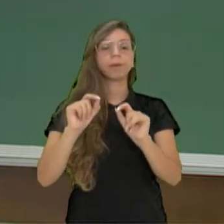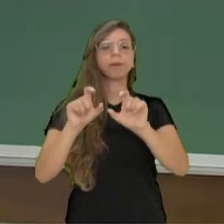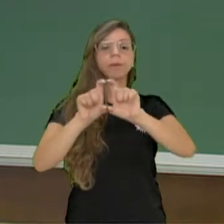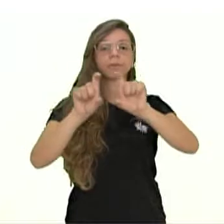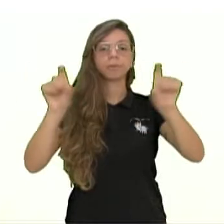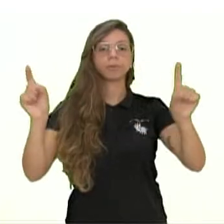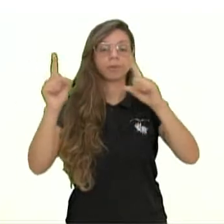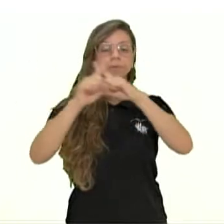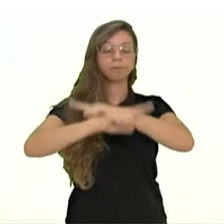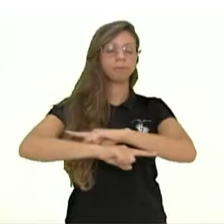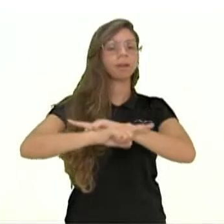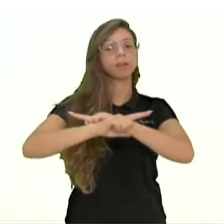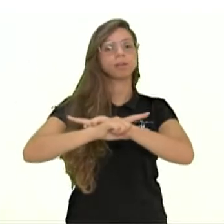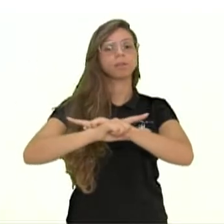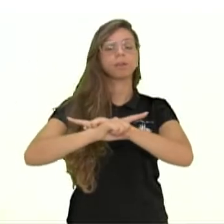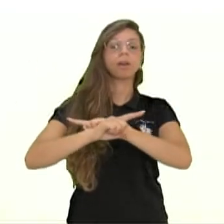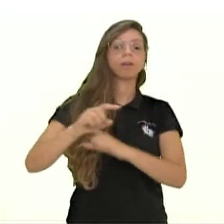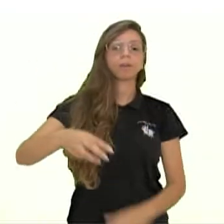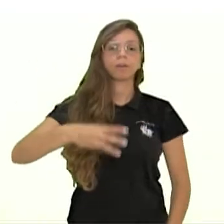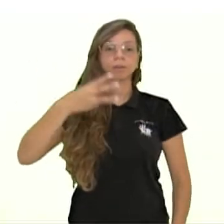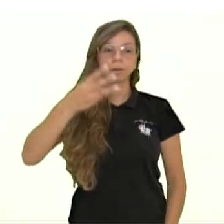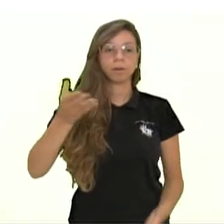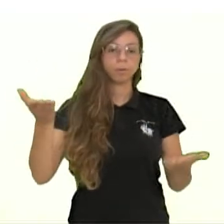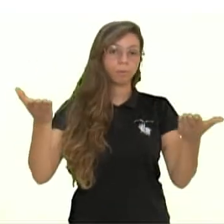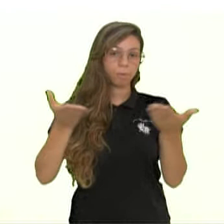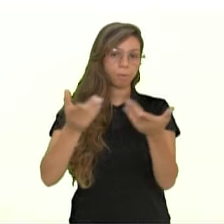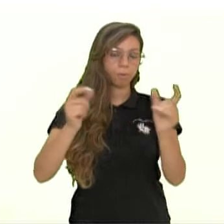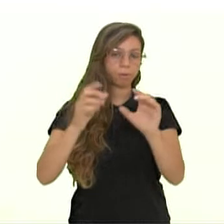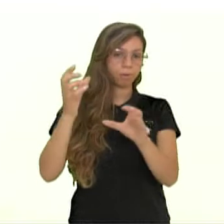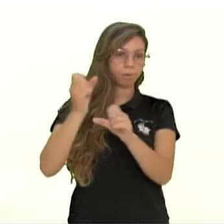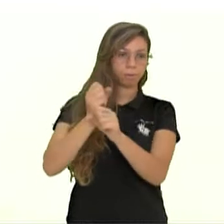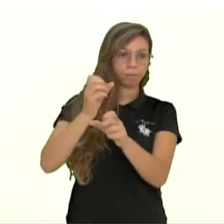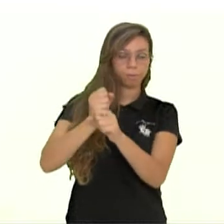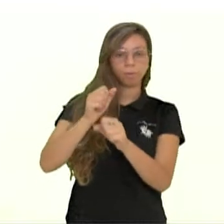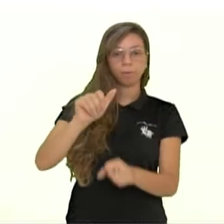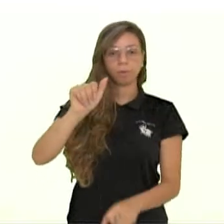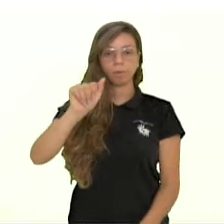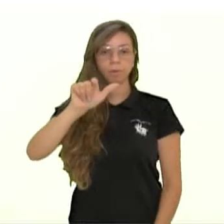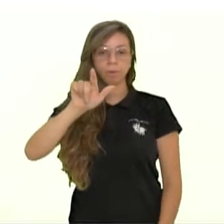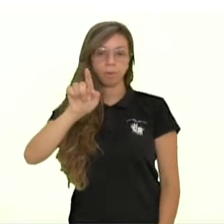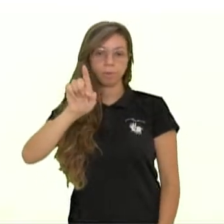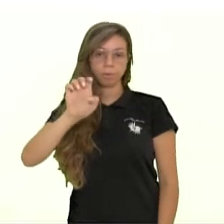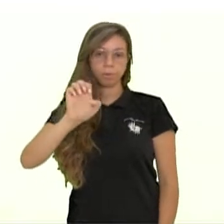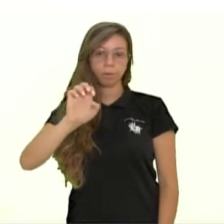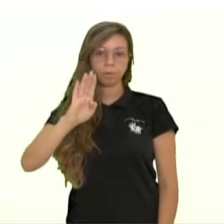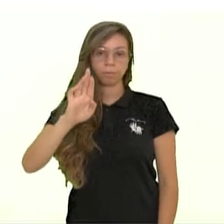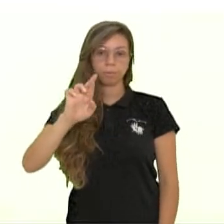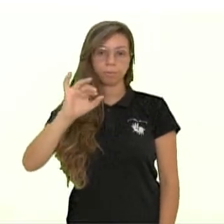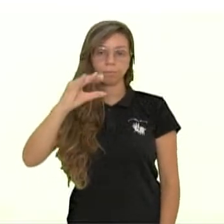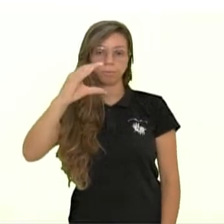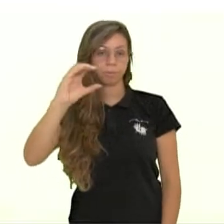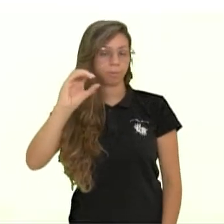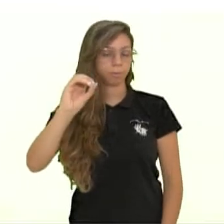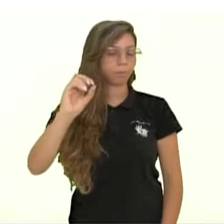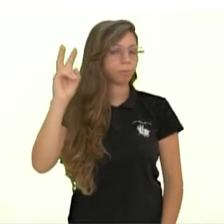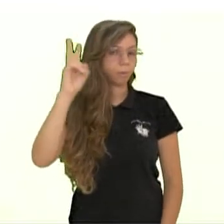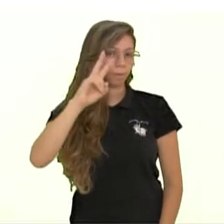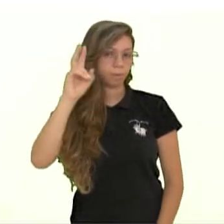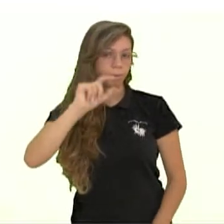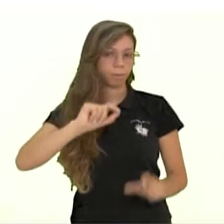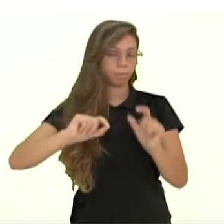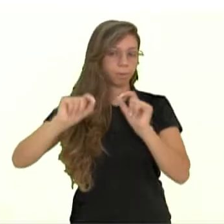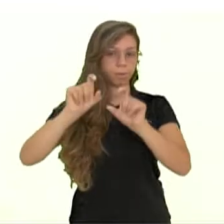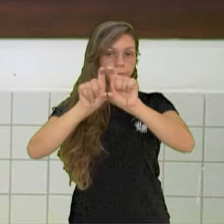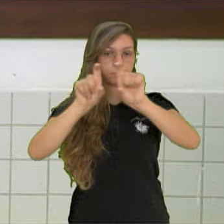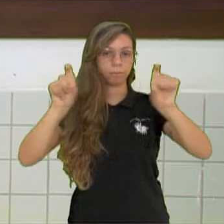parte 3, e hoje vamos falar do cálculo algébrico. E para a gente falar do cálculo algébrico, nós precisamos lembrar aqui de função